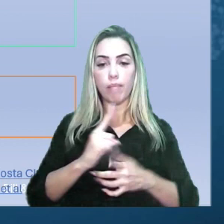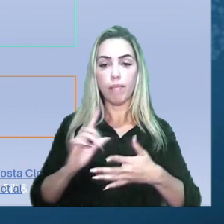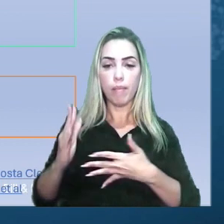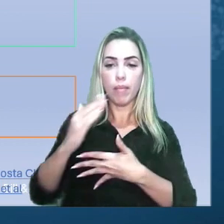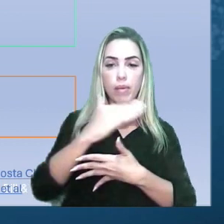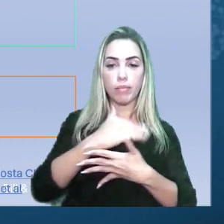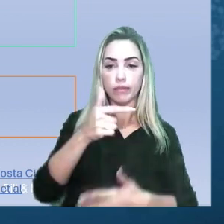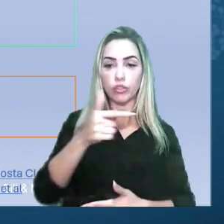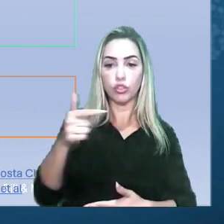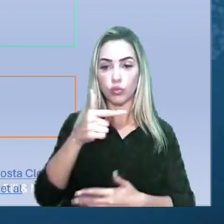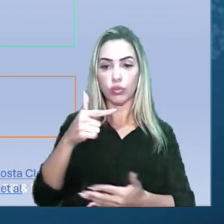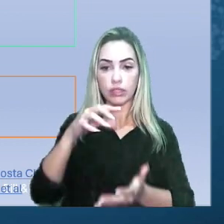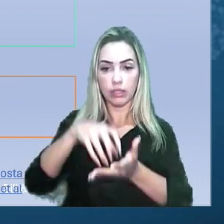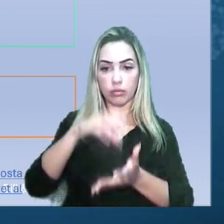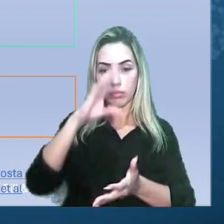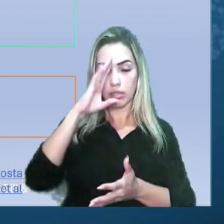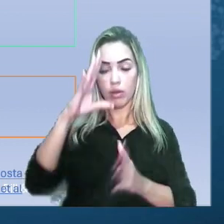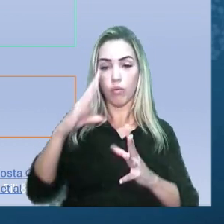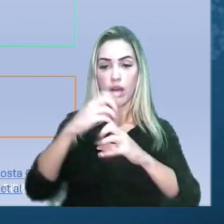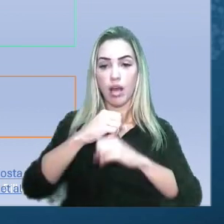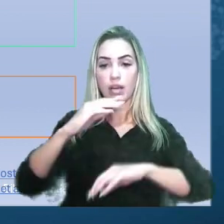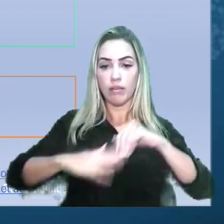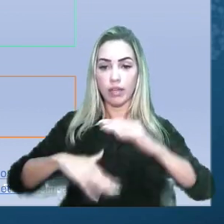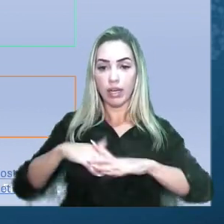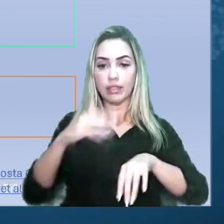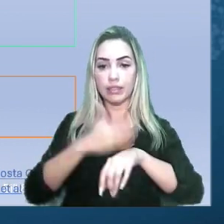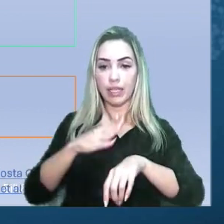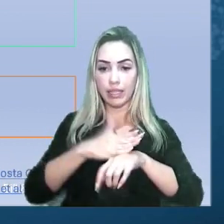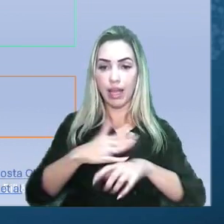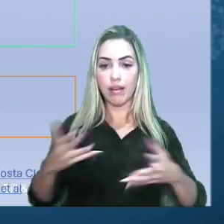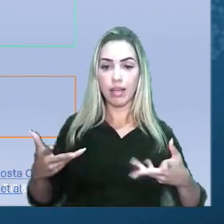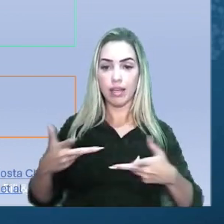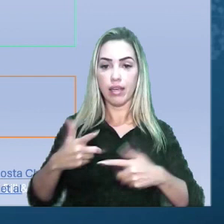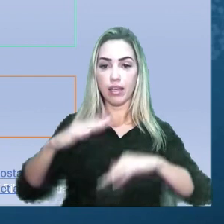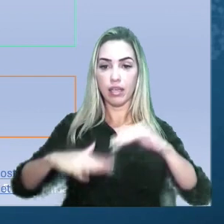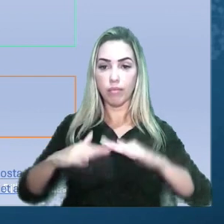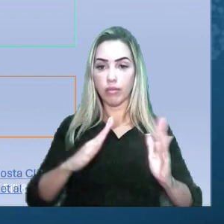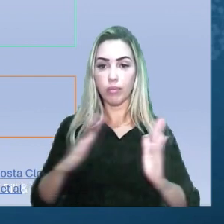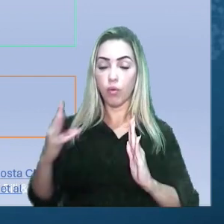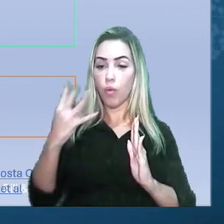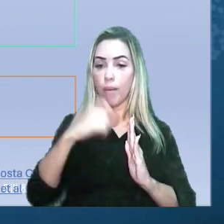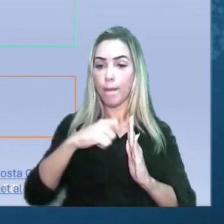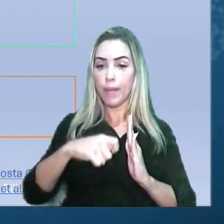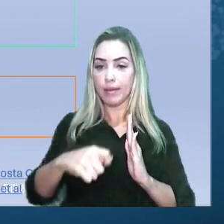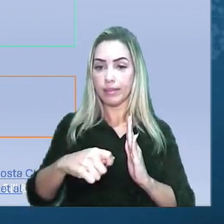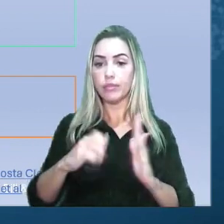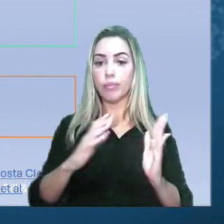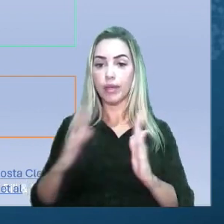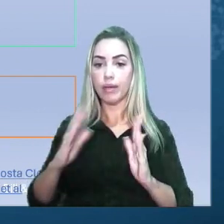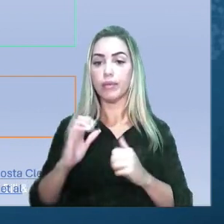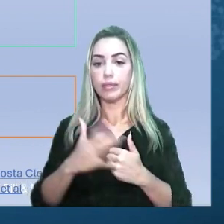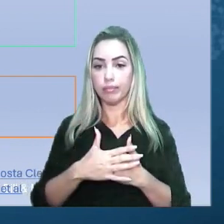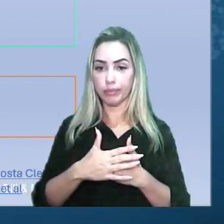centros, qualificar, treinar e equipar, isso tudo durante 4 meses, durante a pandemia. Nós